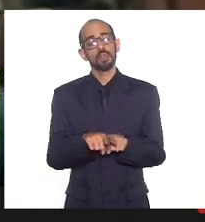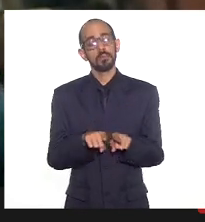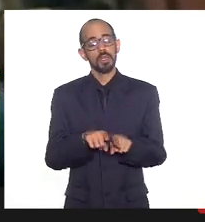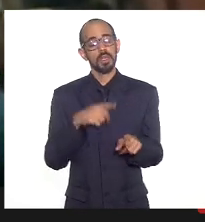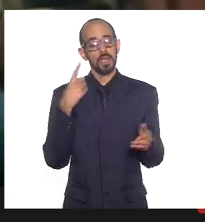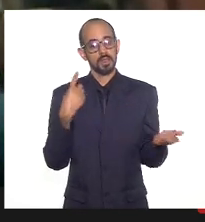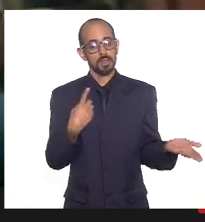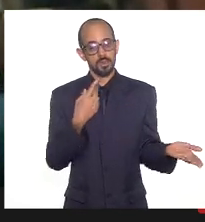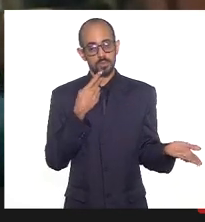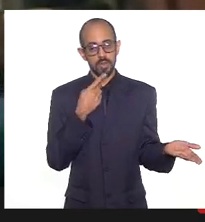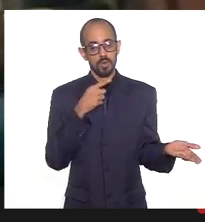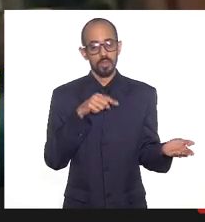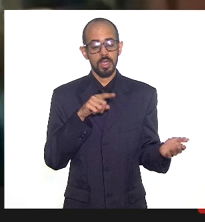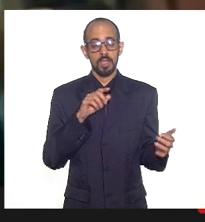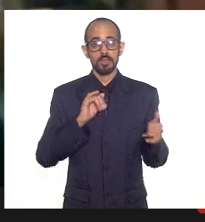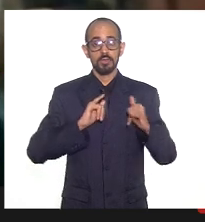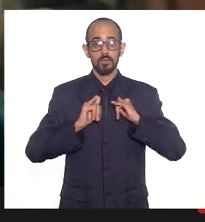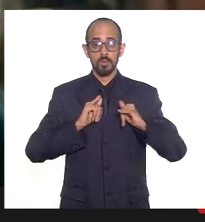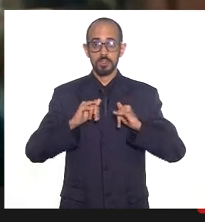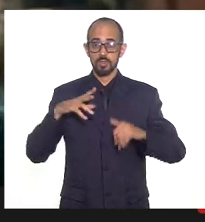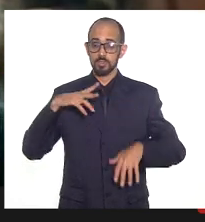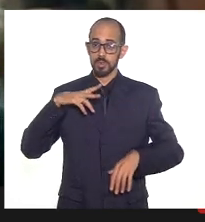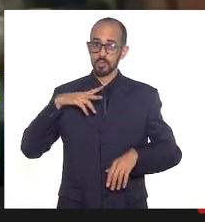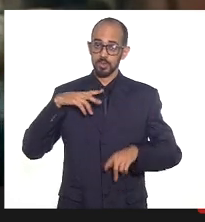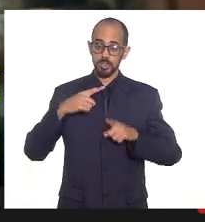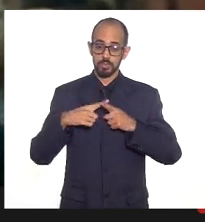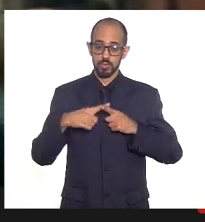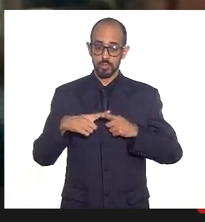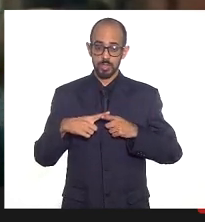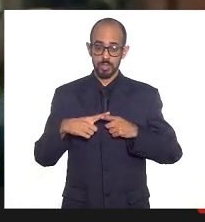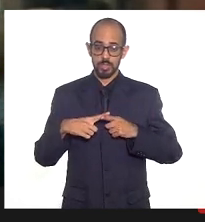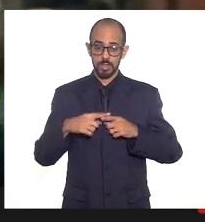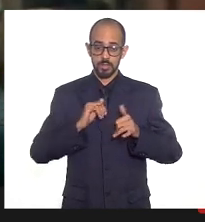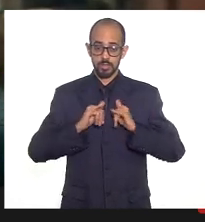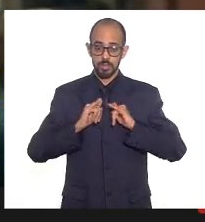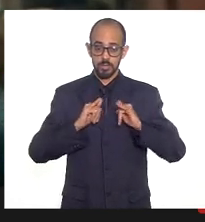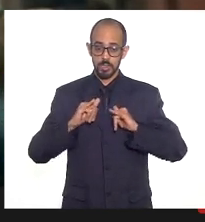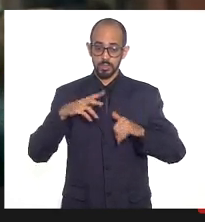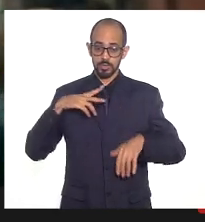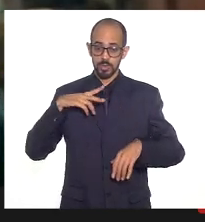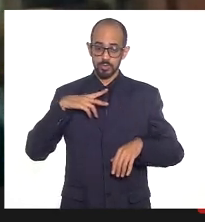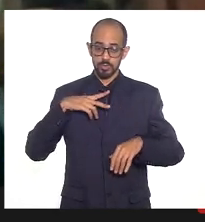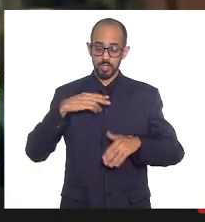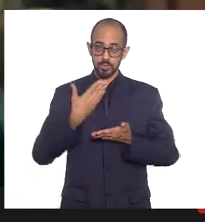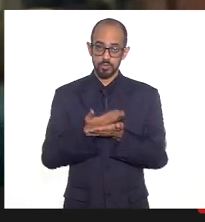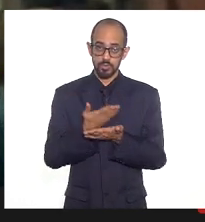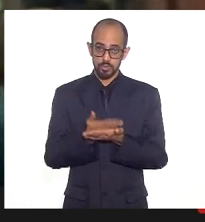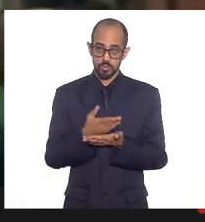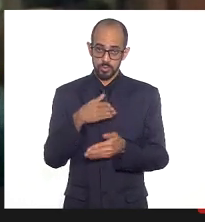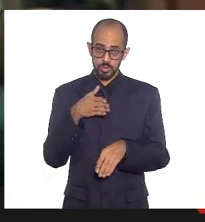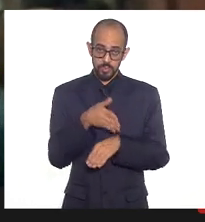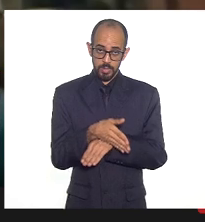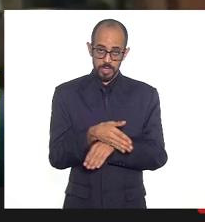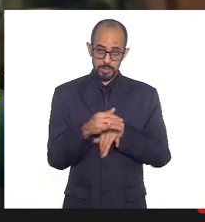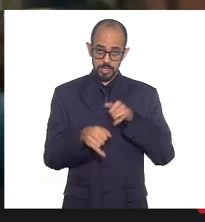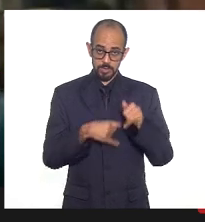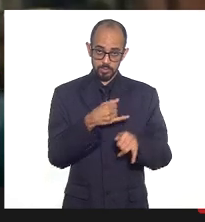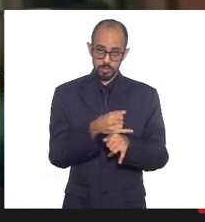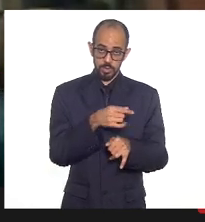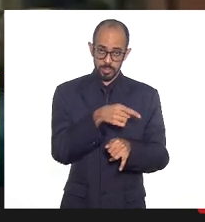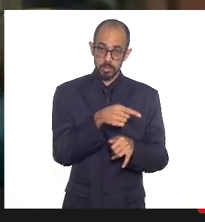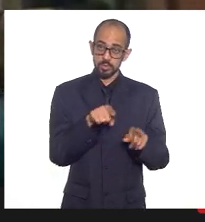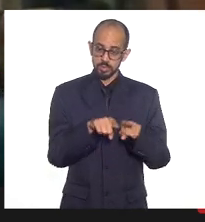que é a questão dos dados pessoais? Porque os dados pessoais dos estudantes que vão ter acesso a esse benefício para poder